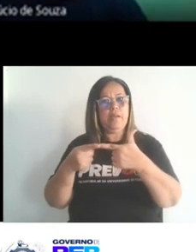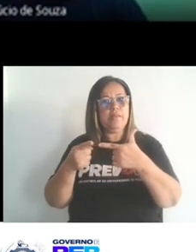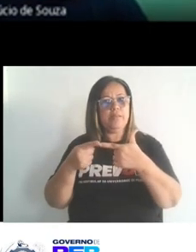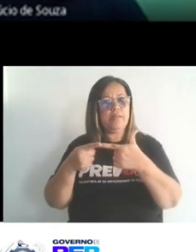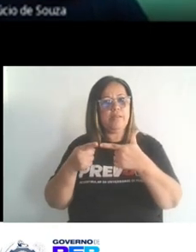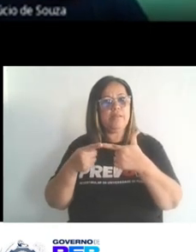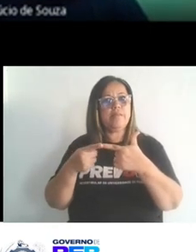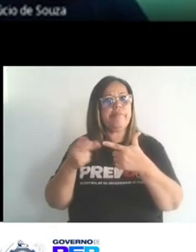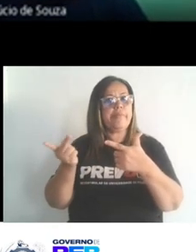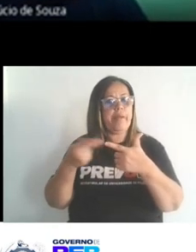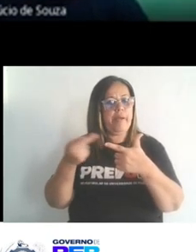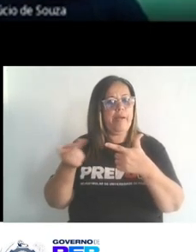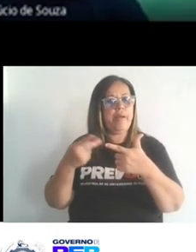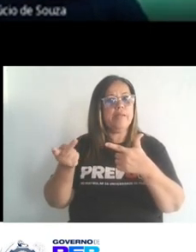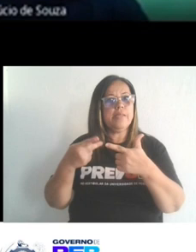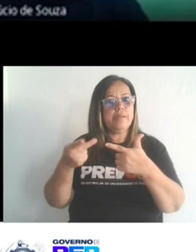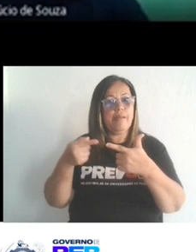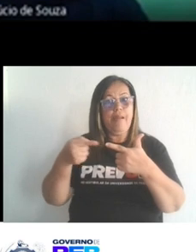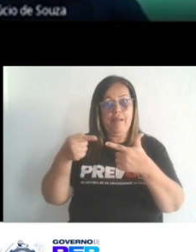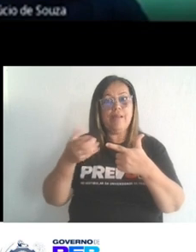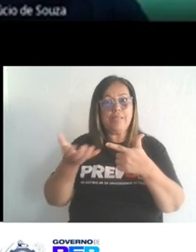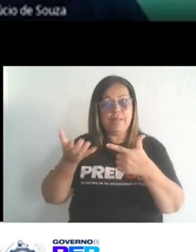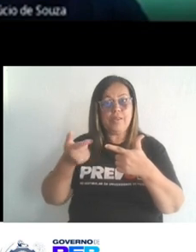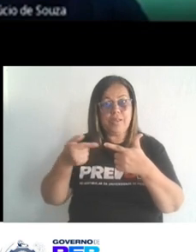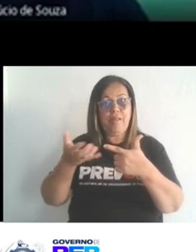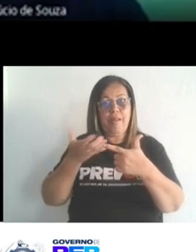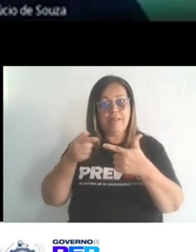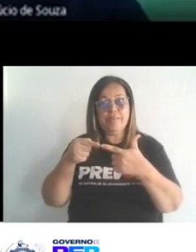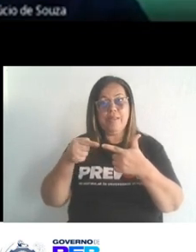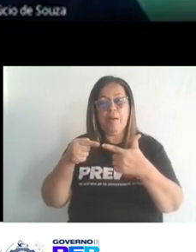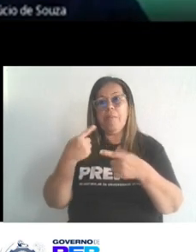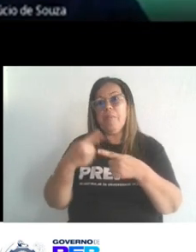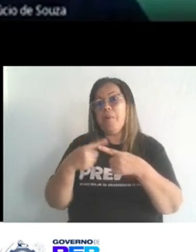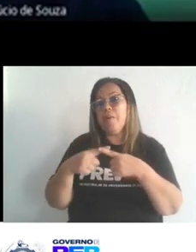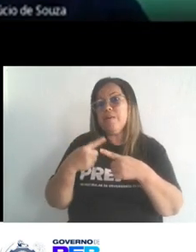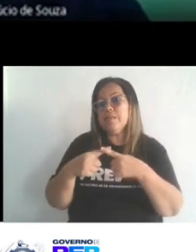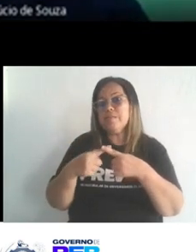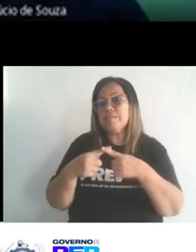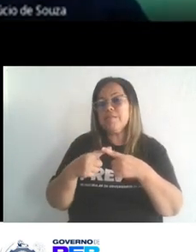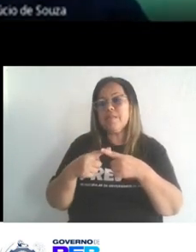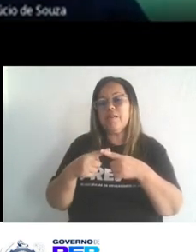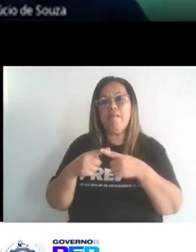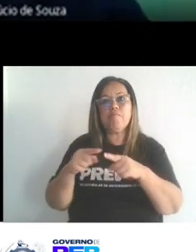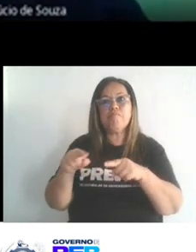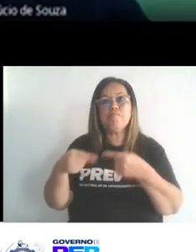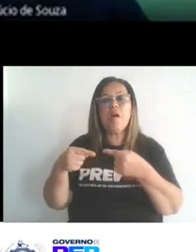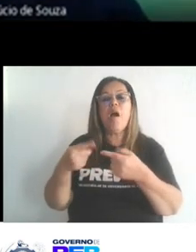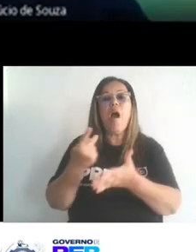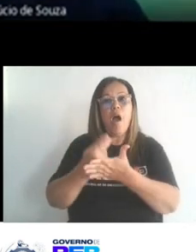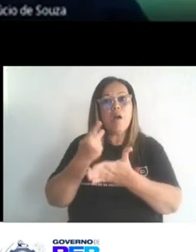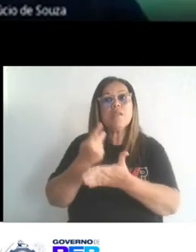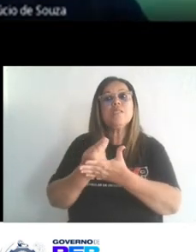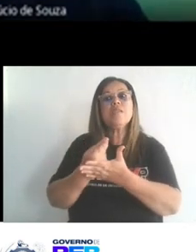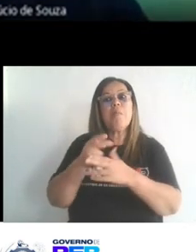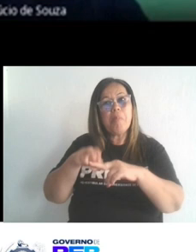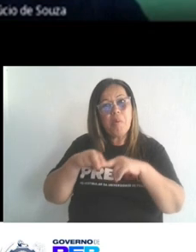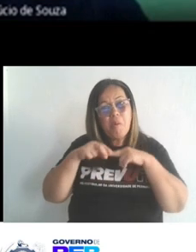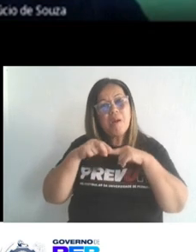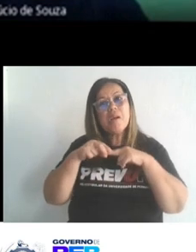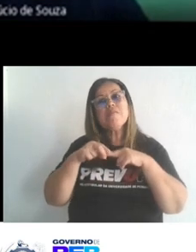errada é essa que nós queremos porque a oposição aconteceu em relação à escravidão